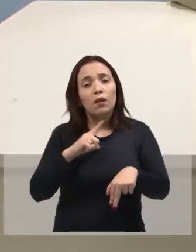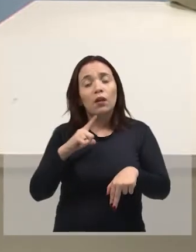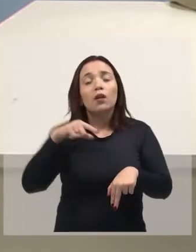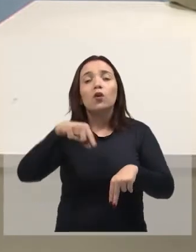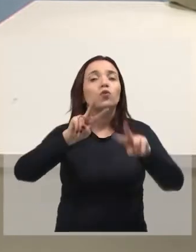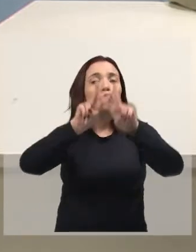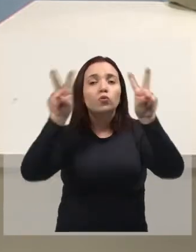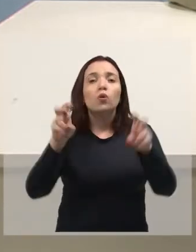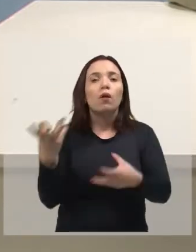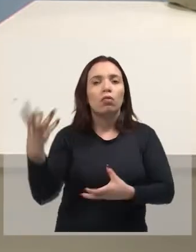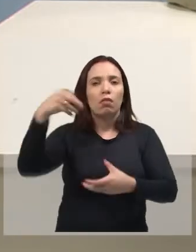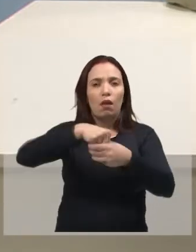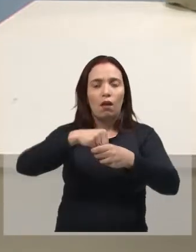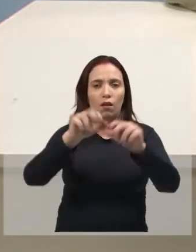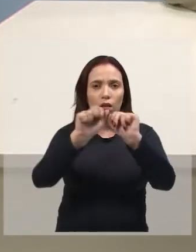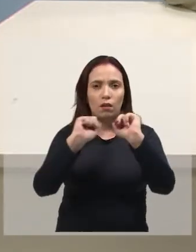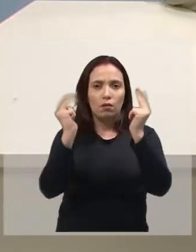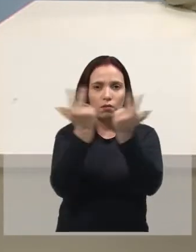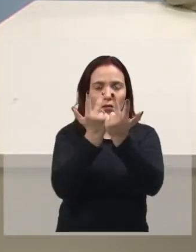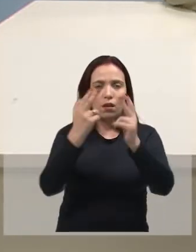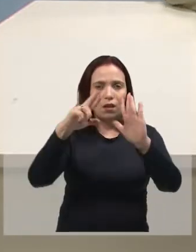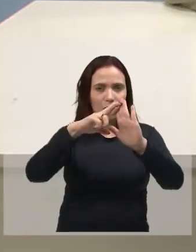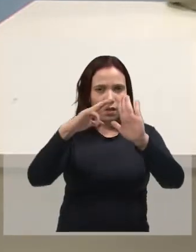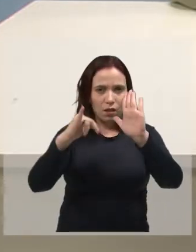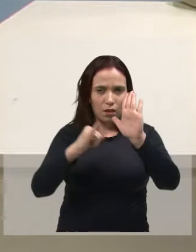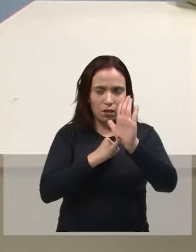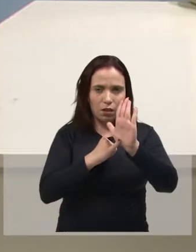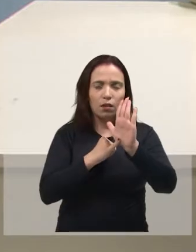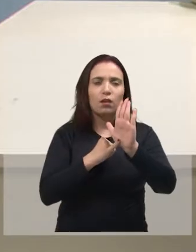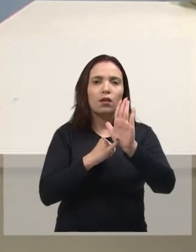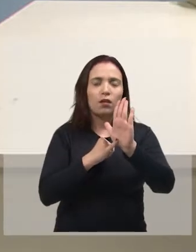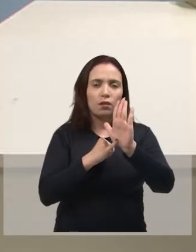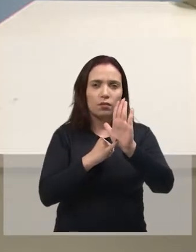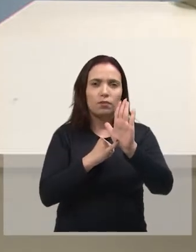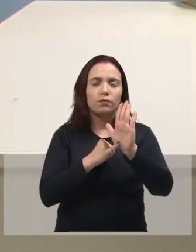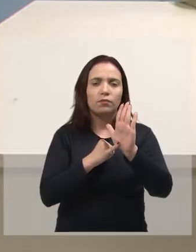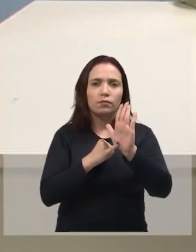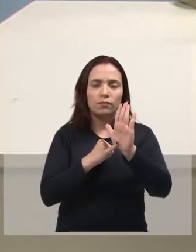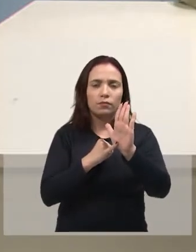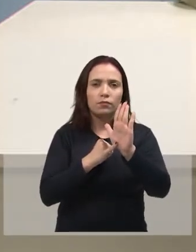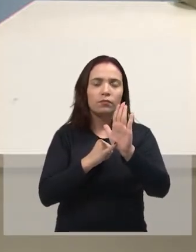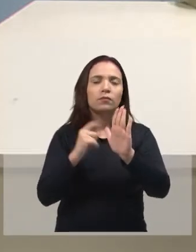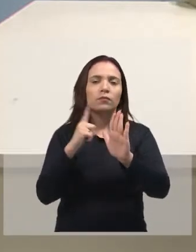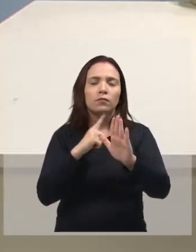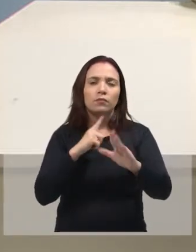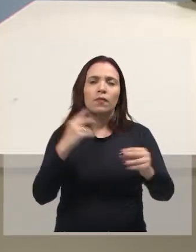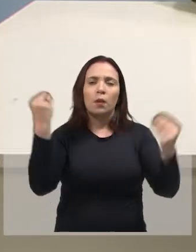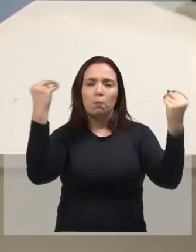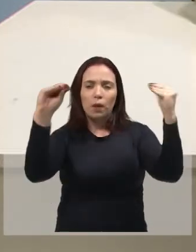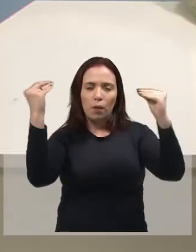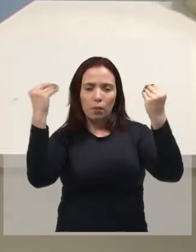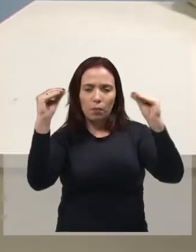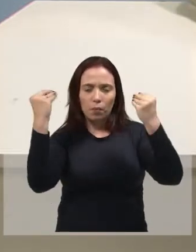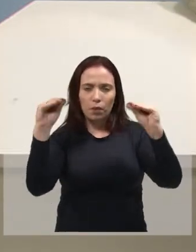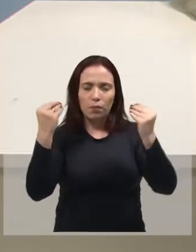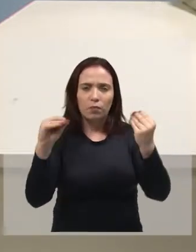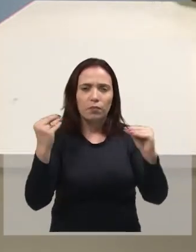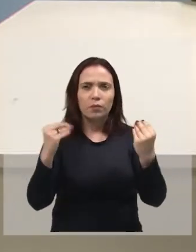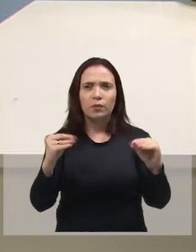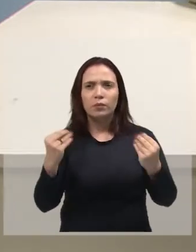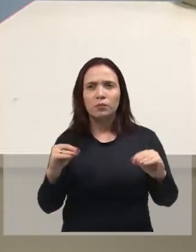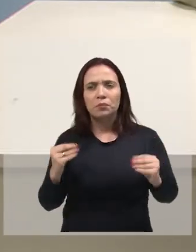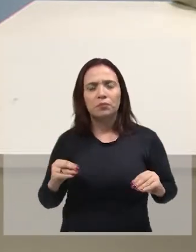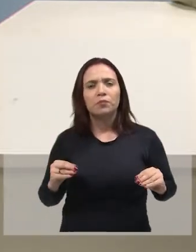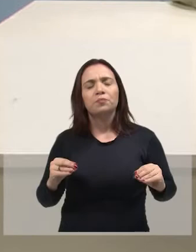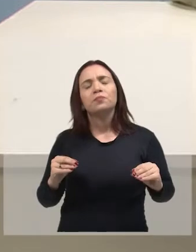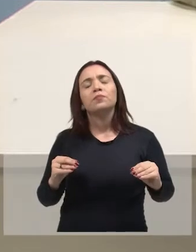respeito ao funcionamento da Câmara, do rito da sessão e do processo legislativo, da produção legislativa, né, da coesão, da coerência